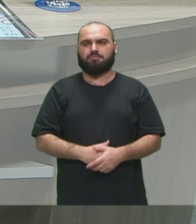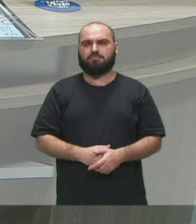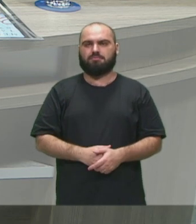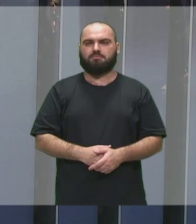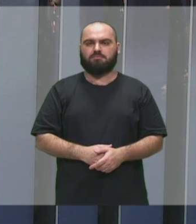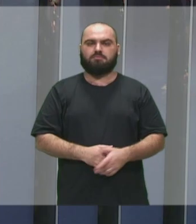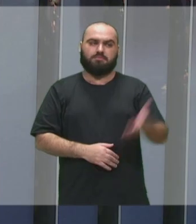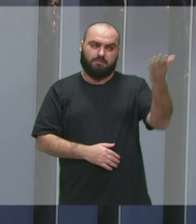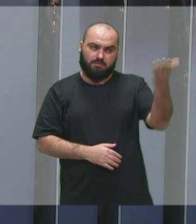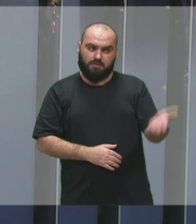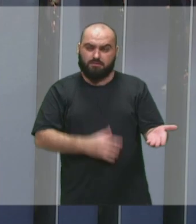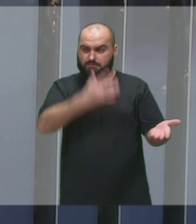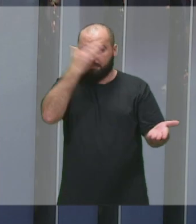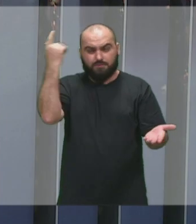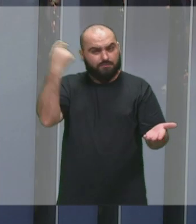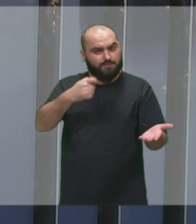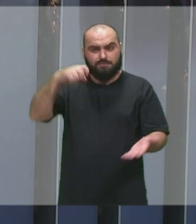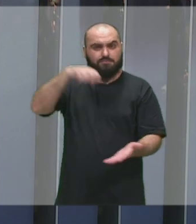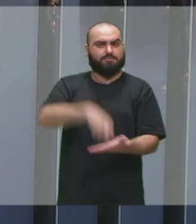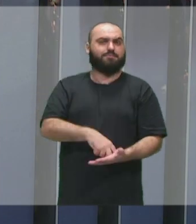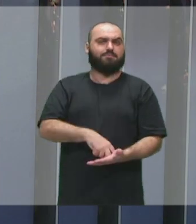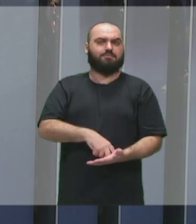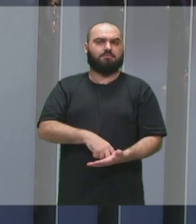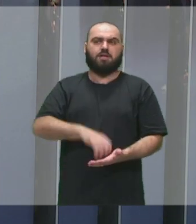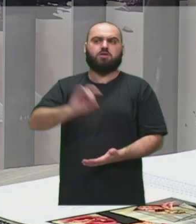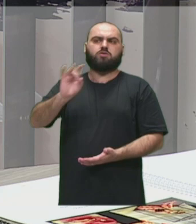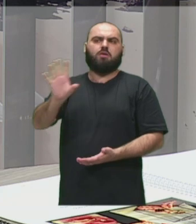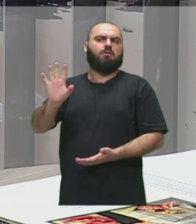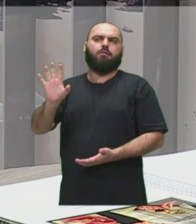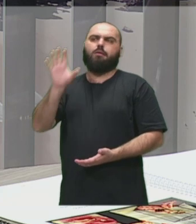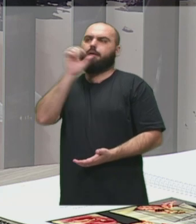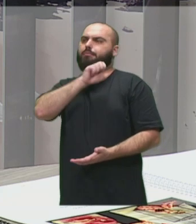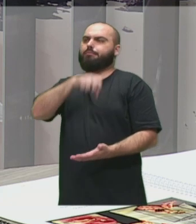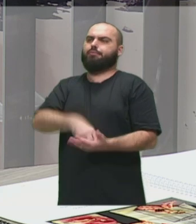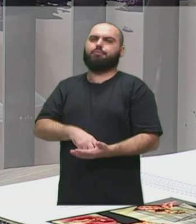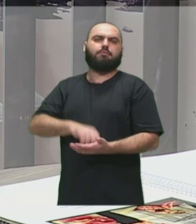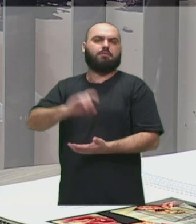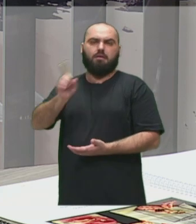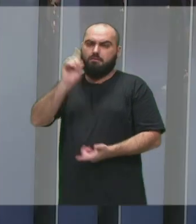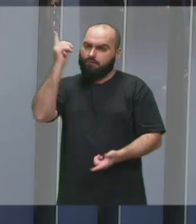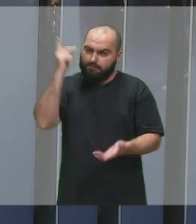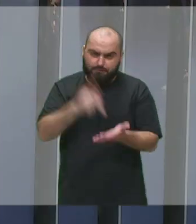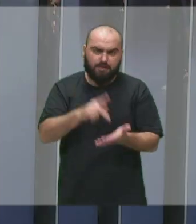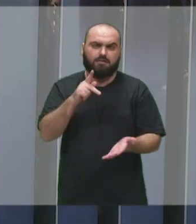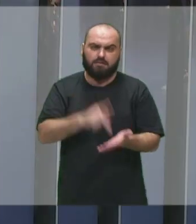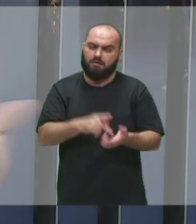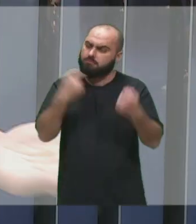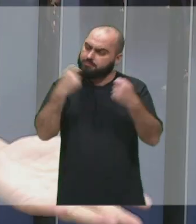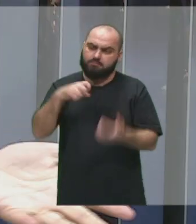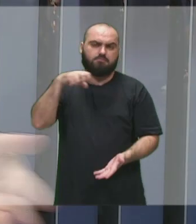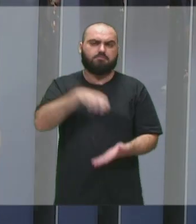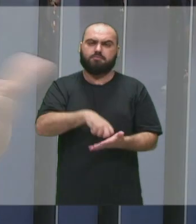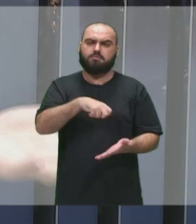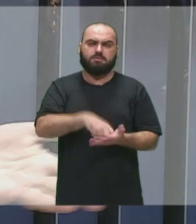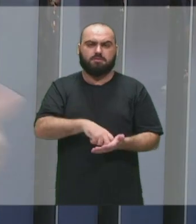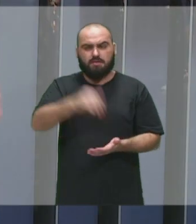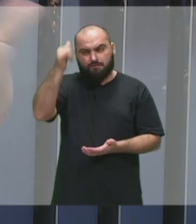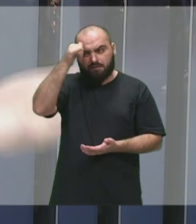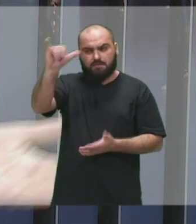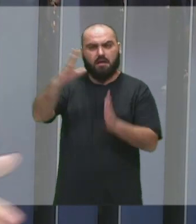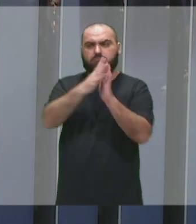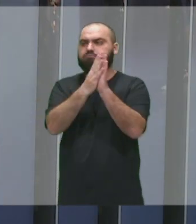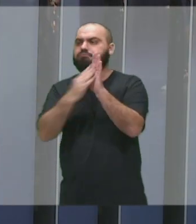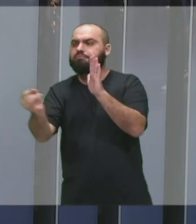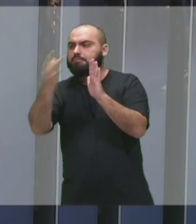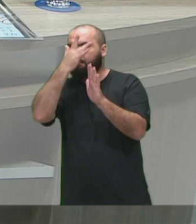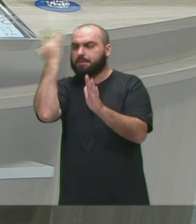que elas sejam punidas, né? Não é só um punitivismo, mas que realmente sejam punidas para evitar que outras